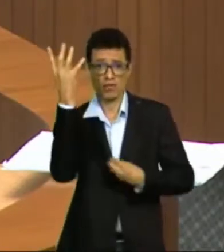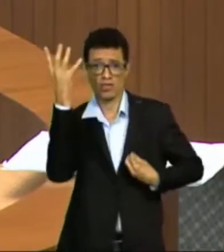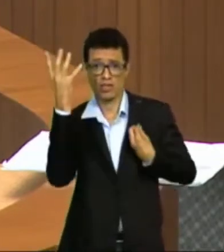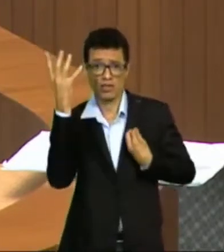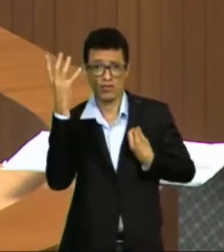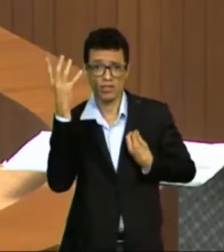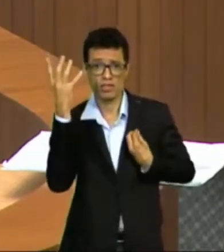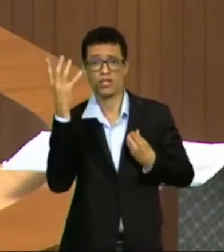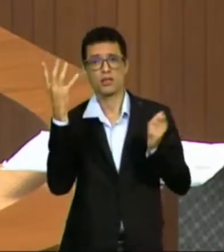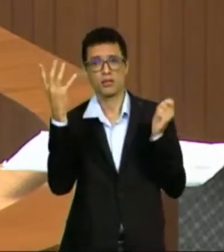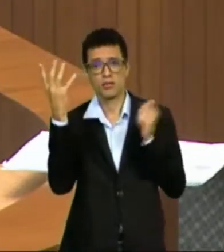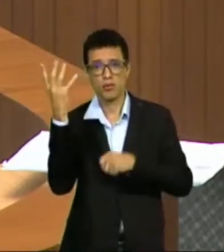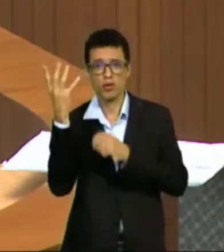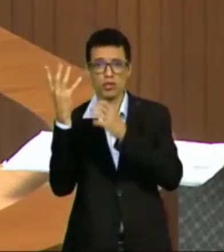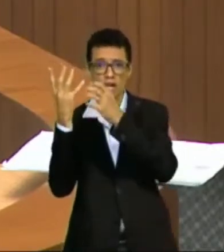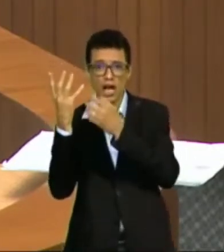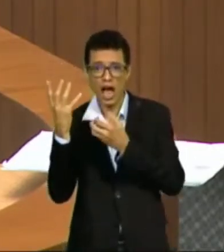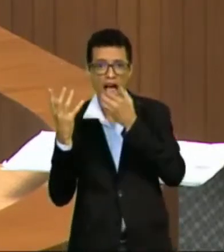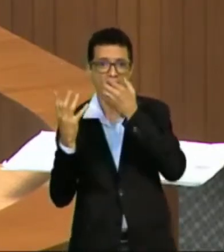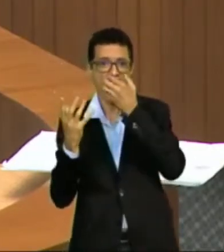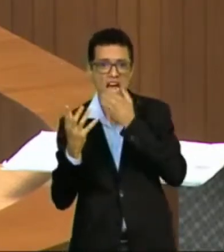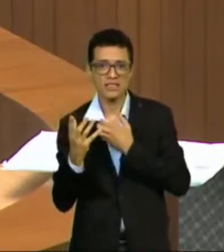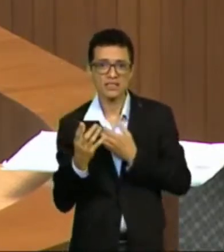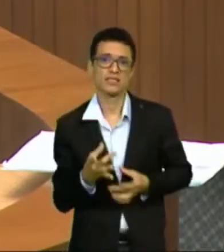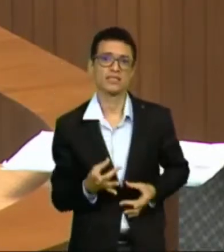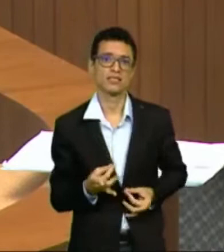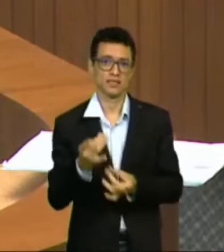viva eternamente.